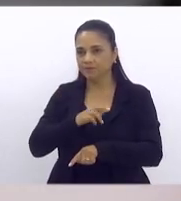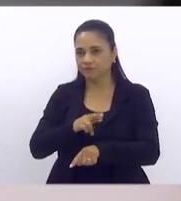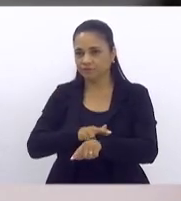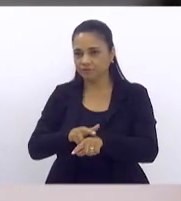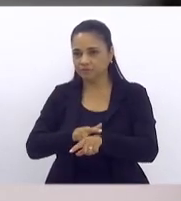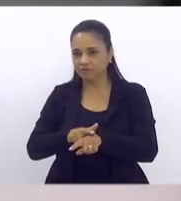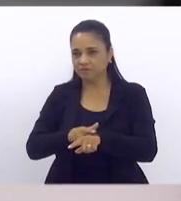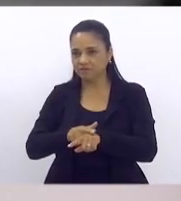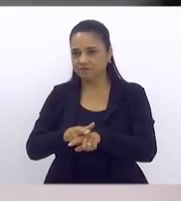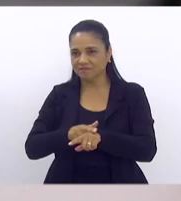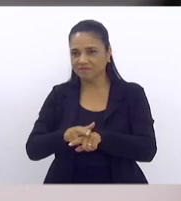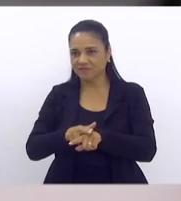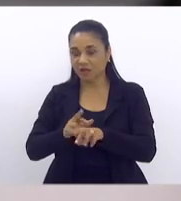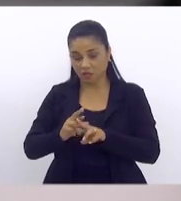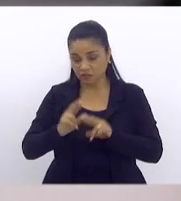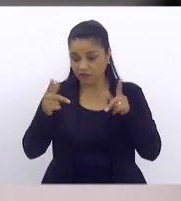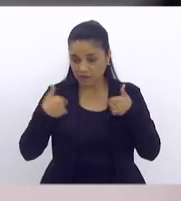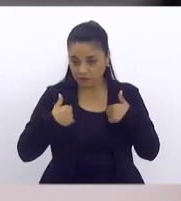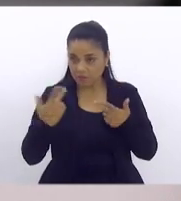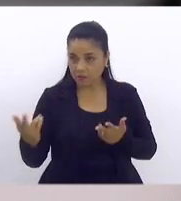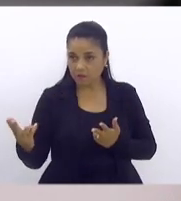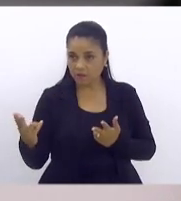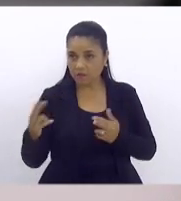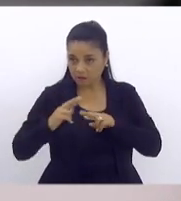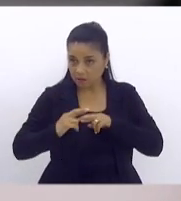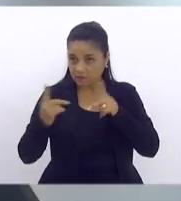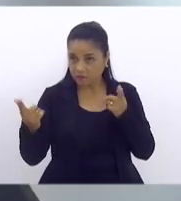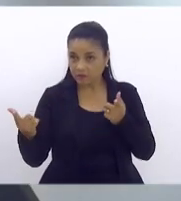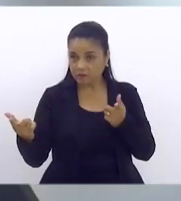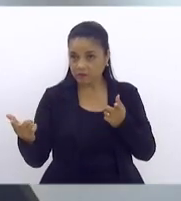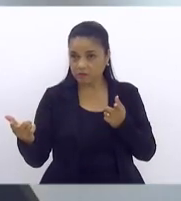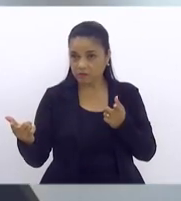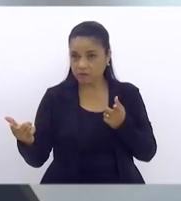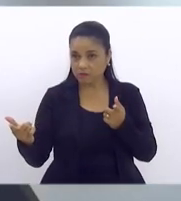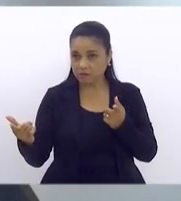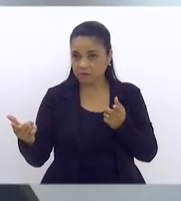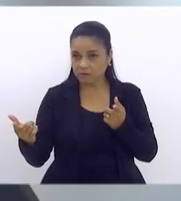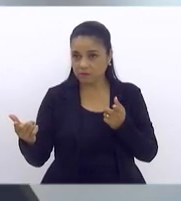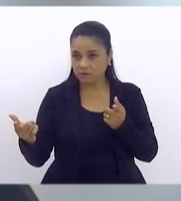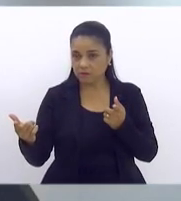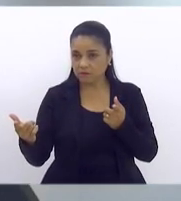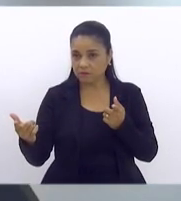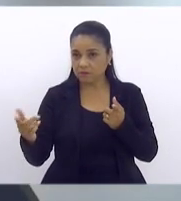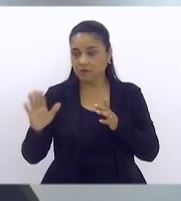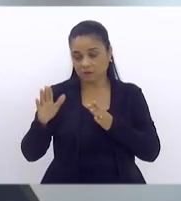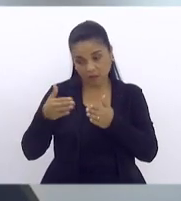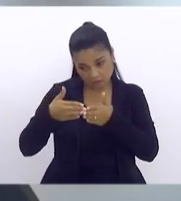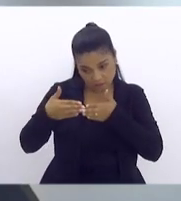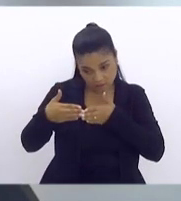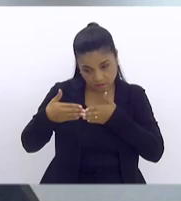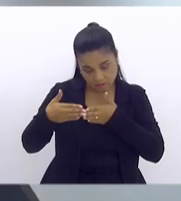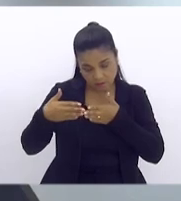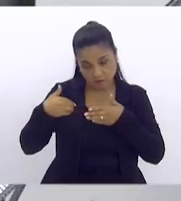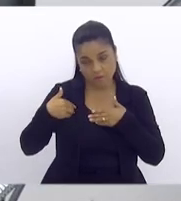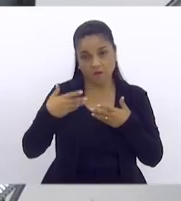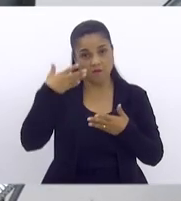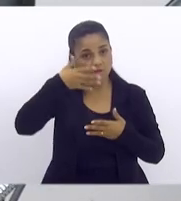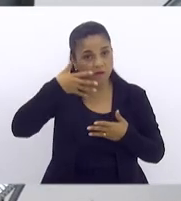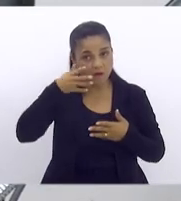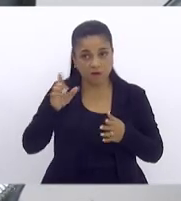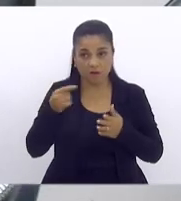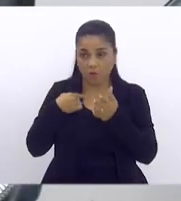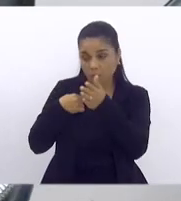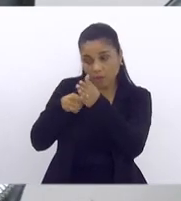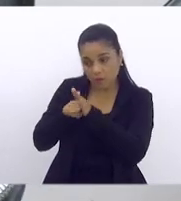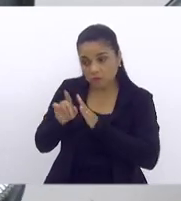Qual a minha diferença para a senhora? Não, estou te perguntando. Eu sinto que a senhora chama os trabalhos à ordem. Não, dá licença, eu estou fazendo uso da minha fala, só estou perguntando